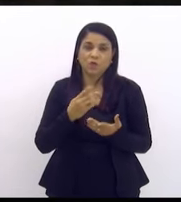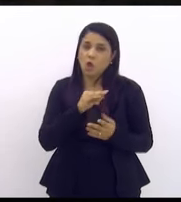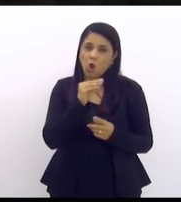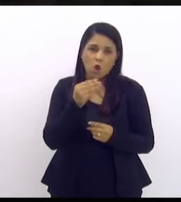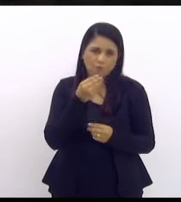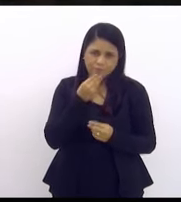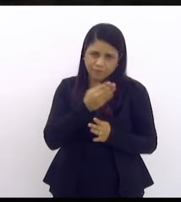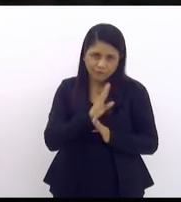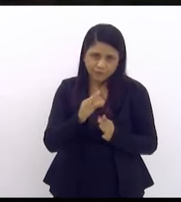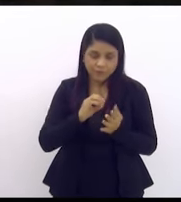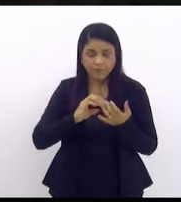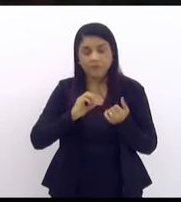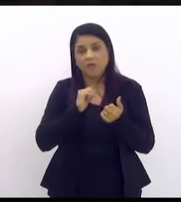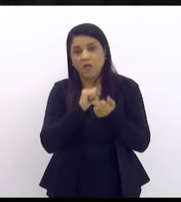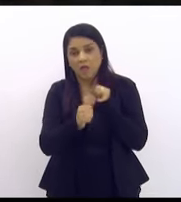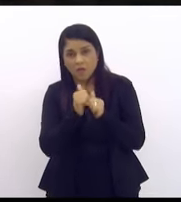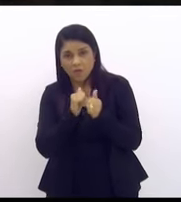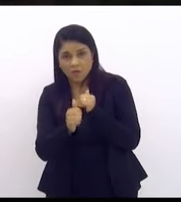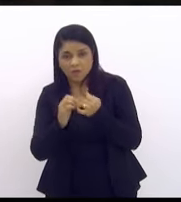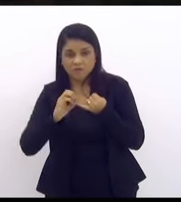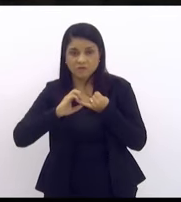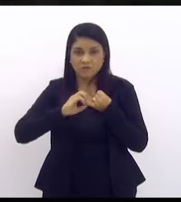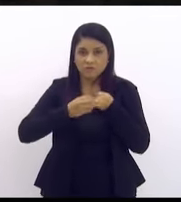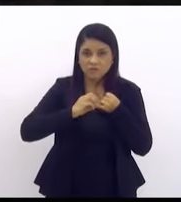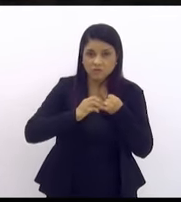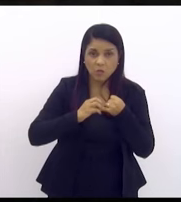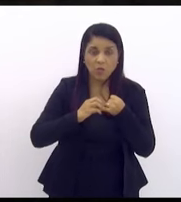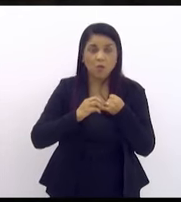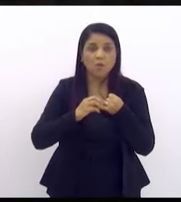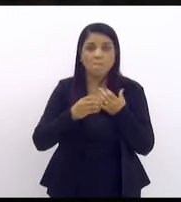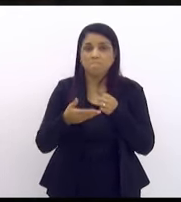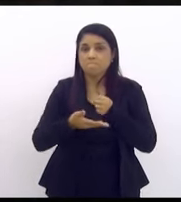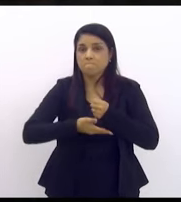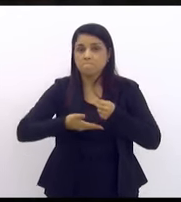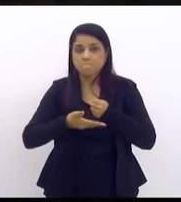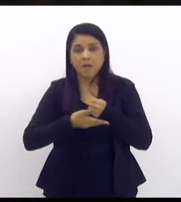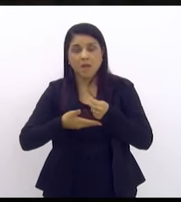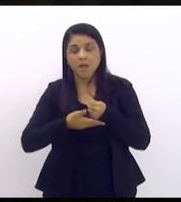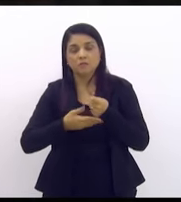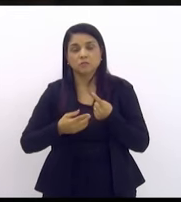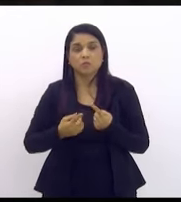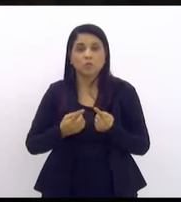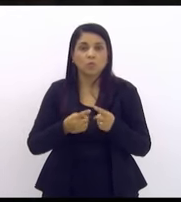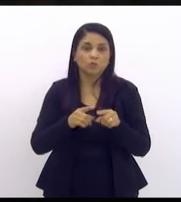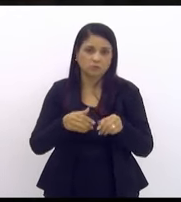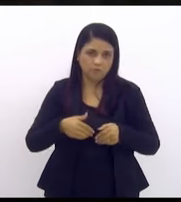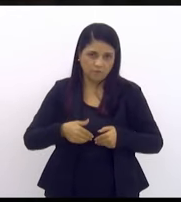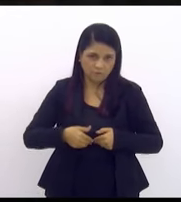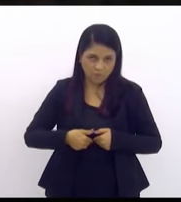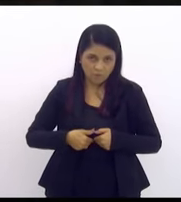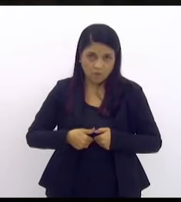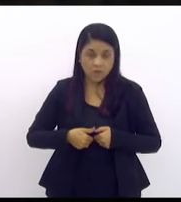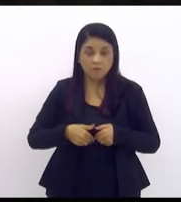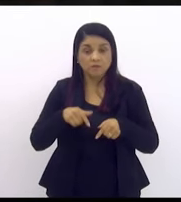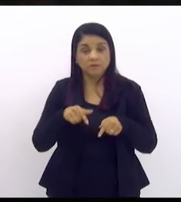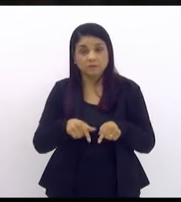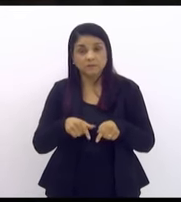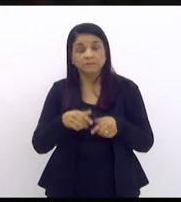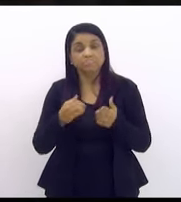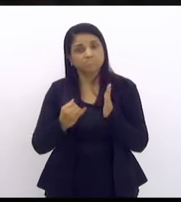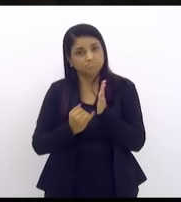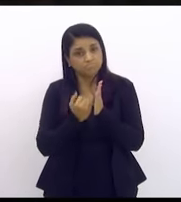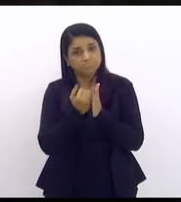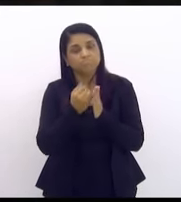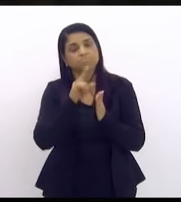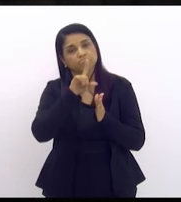é a alimentação básica para combater a insegurança alimentar e a fome. Então, a contrapartida dessa isenção já